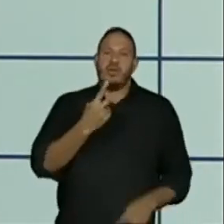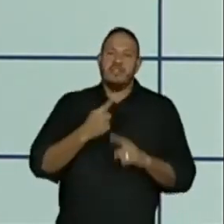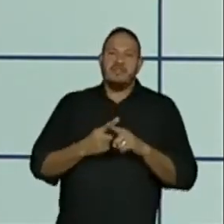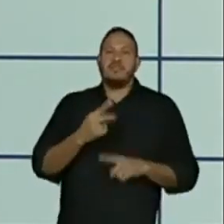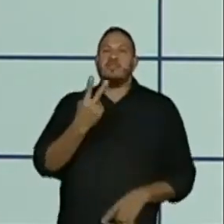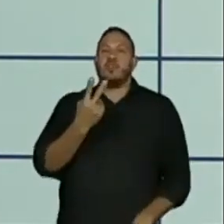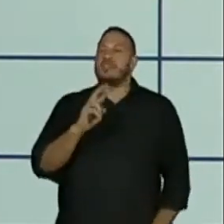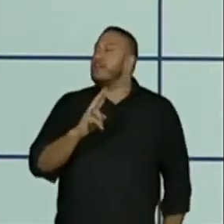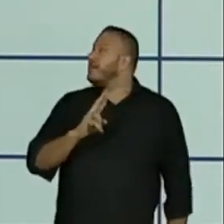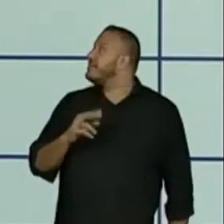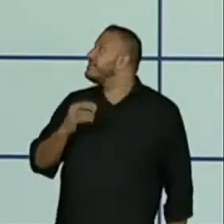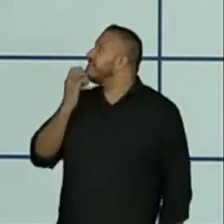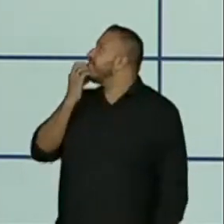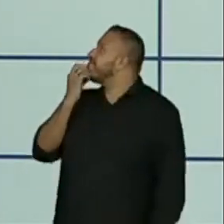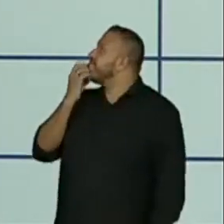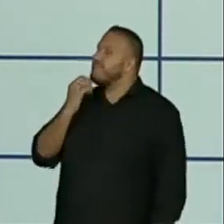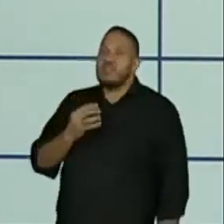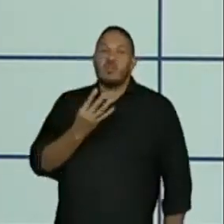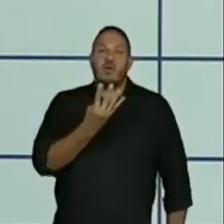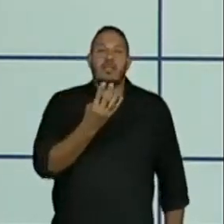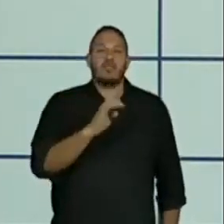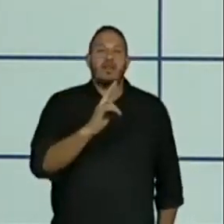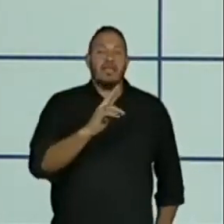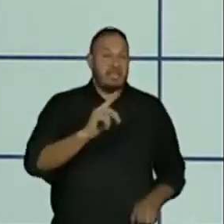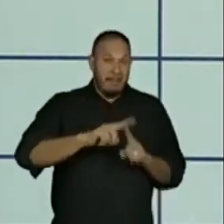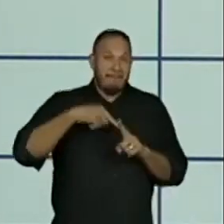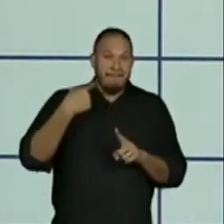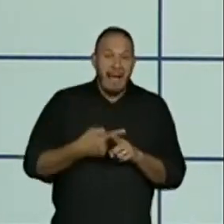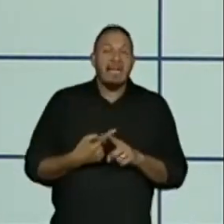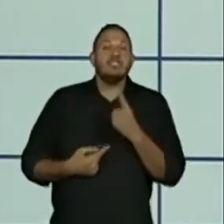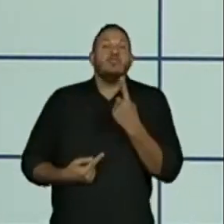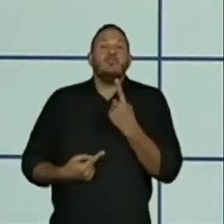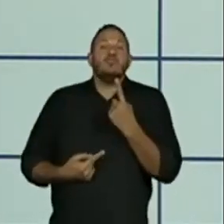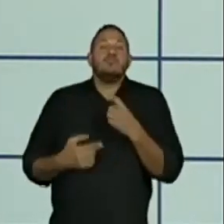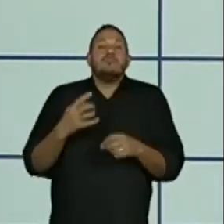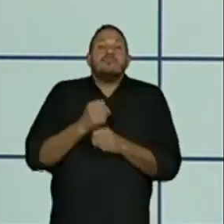2 vezes 2 reais, 4 reais. Mais 1 real, 5 reais.